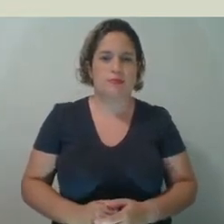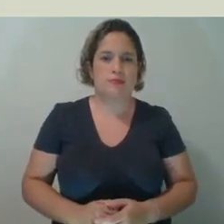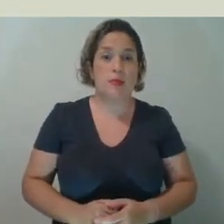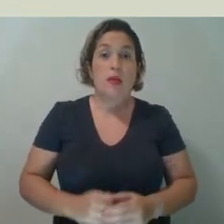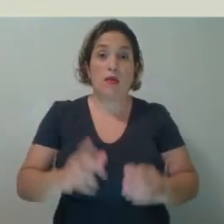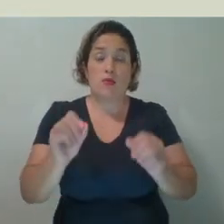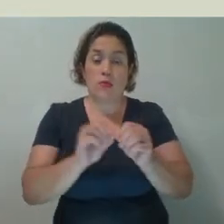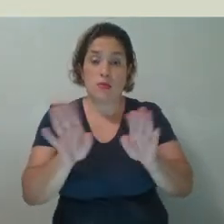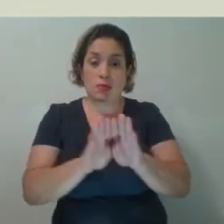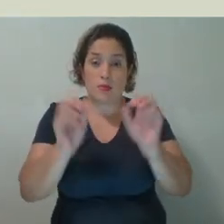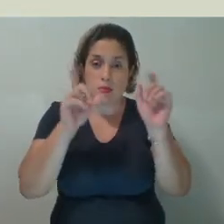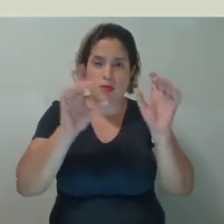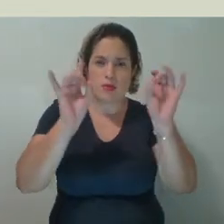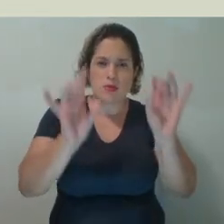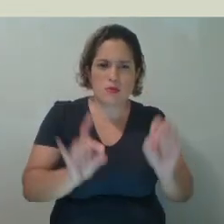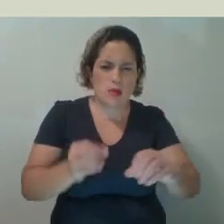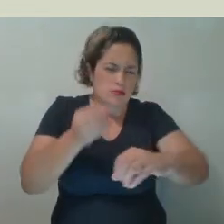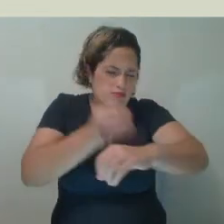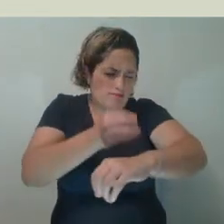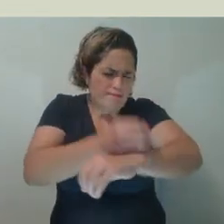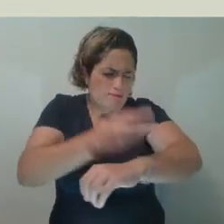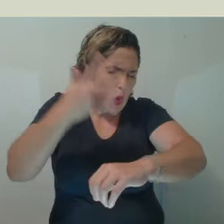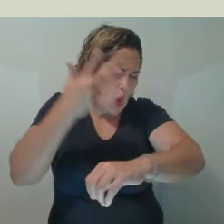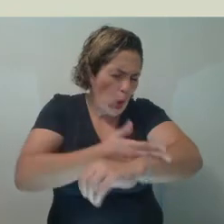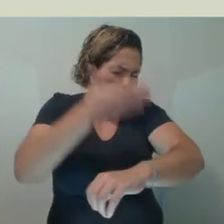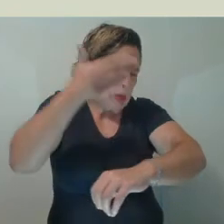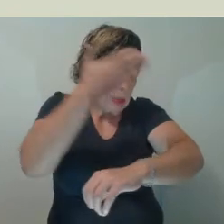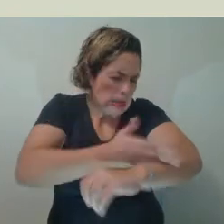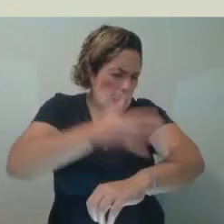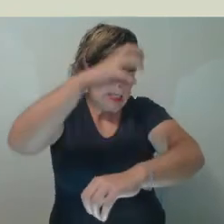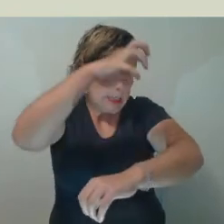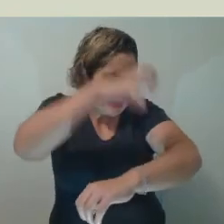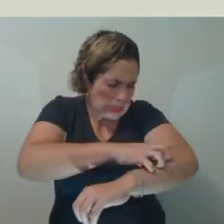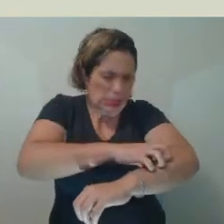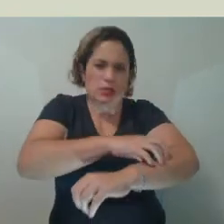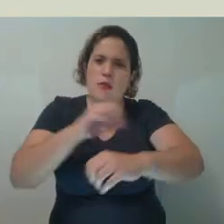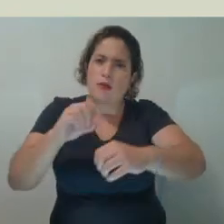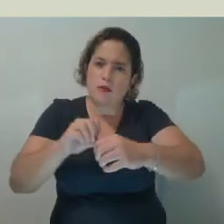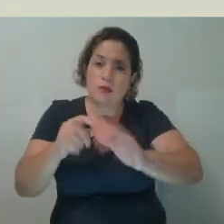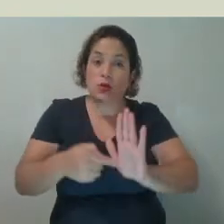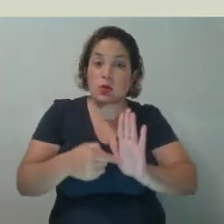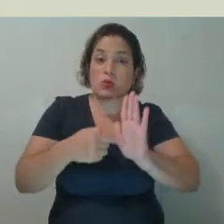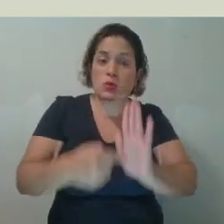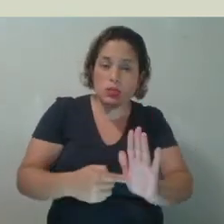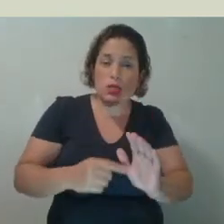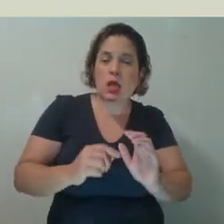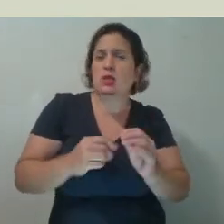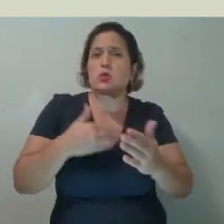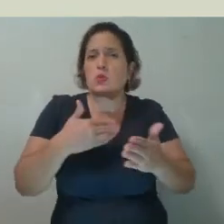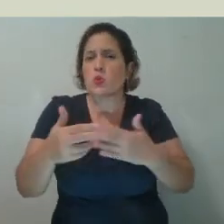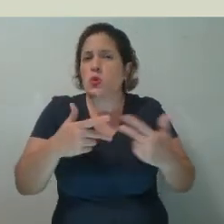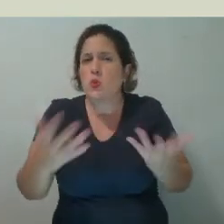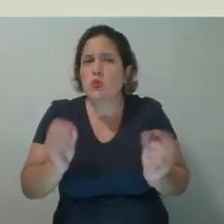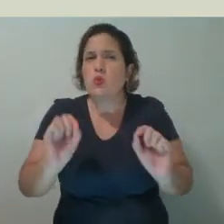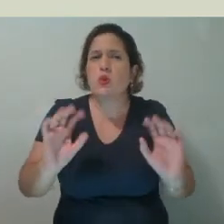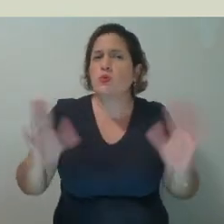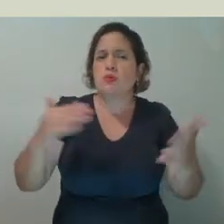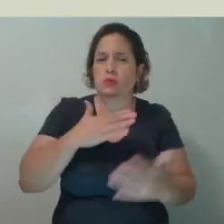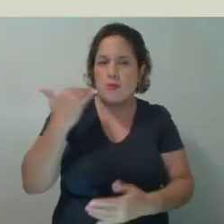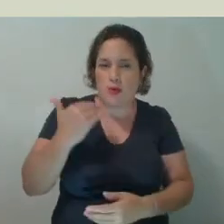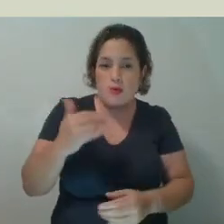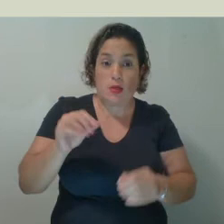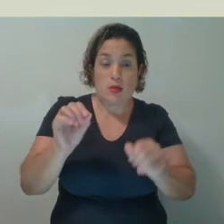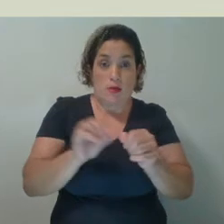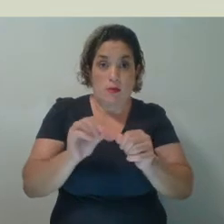Foi dada uma atenção especial nas feridas traumáticas, lesões penetrantes e lesões na pele que indicassem alguma suspeita. Os